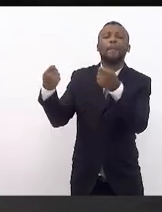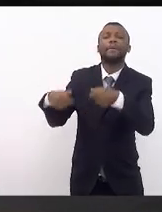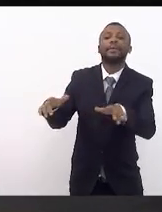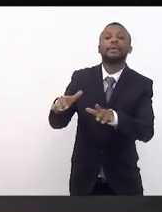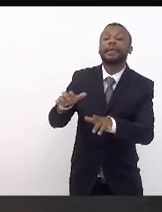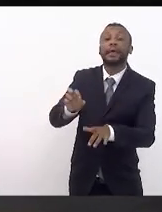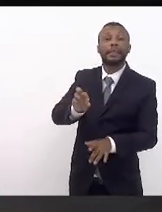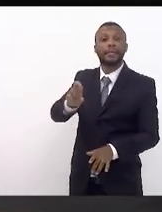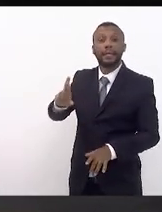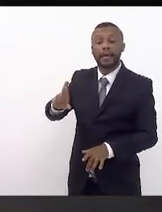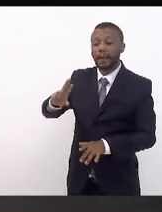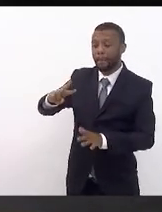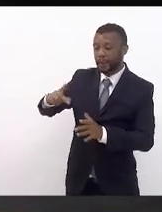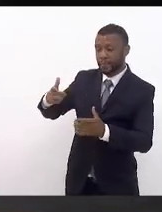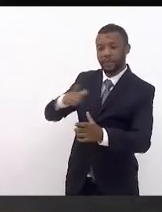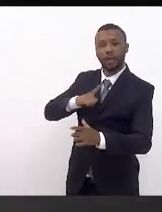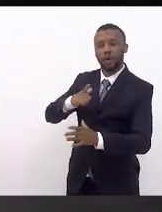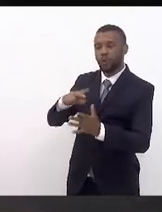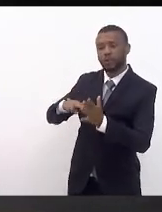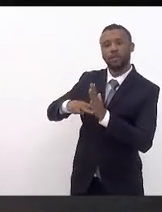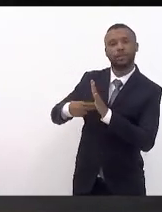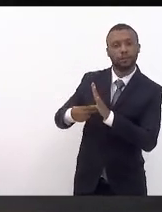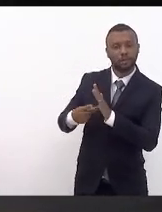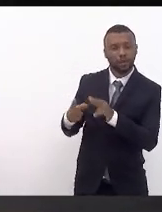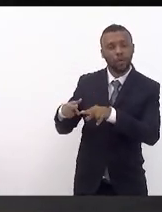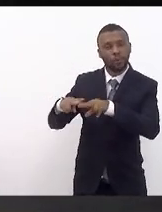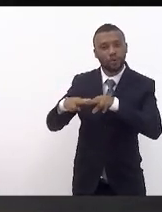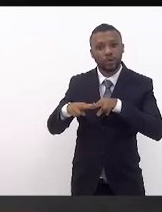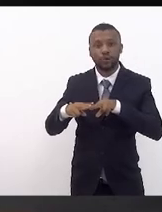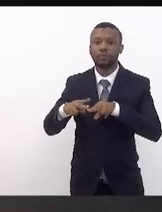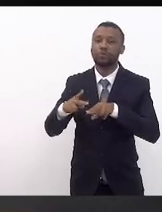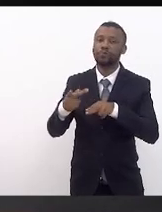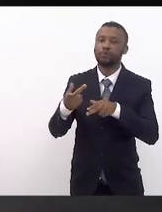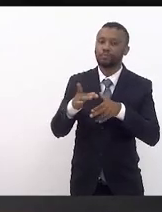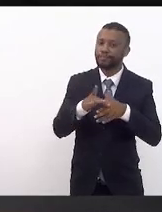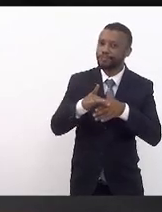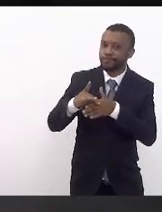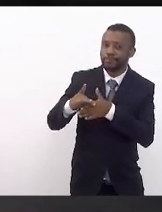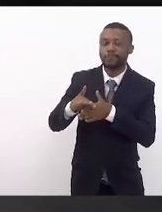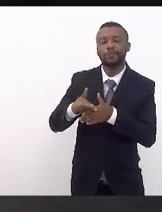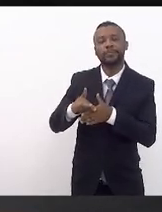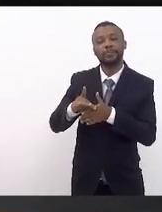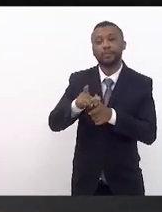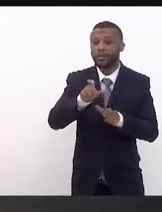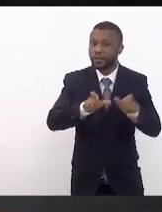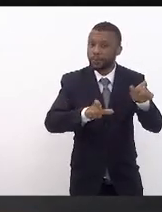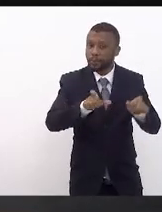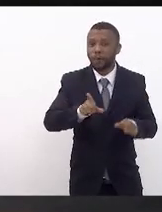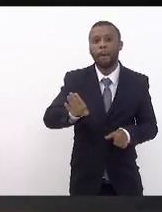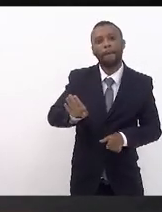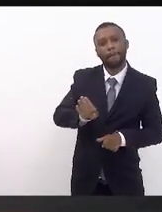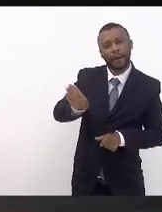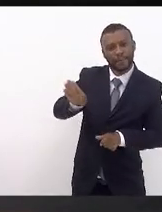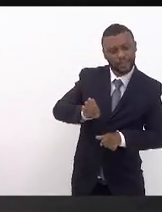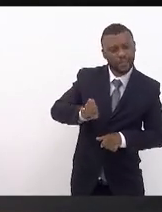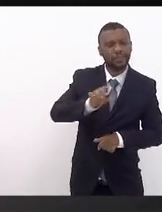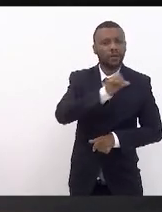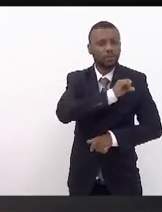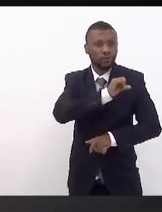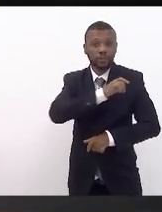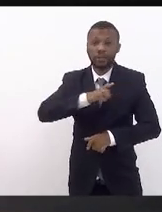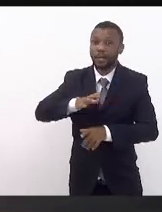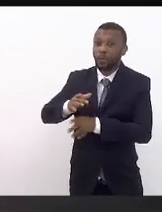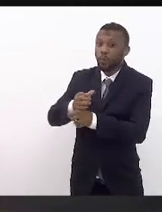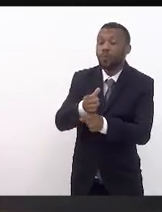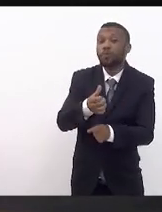significar. Por essa razão aqui, em nome dos batistas fluminenses, que tem presença nos 91 municípios, à